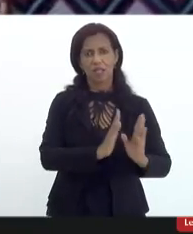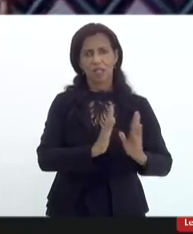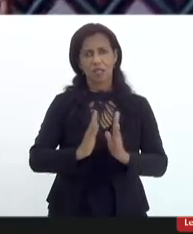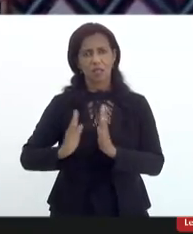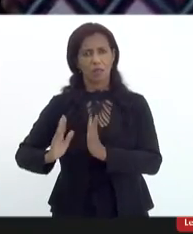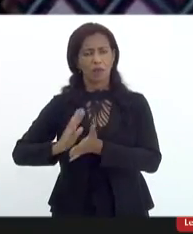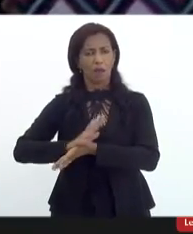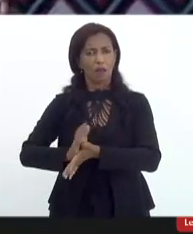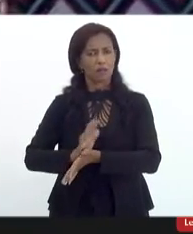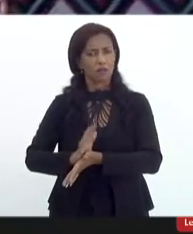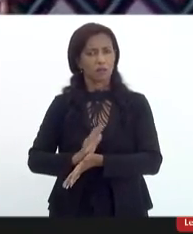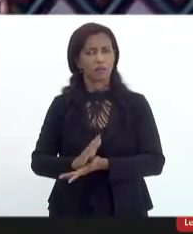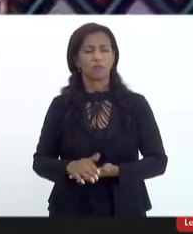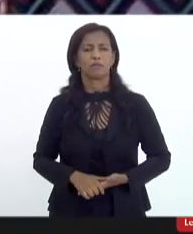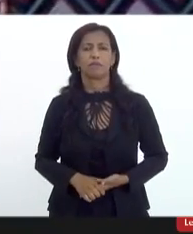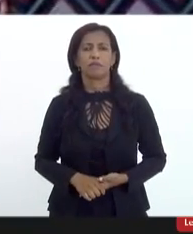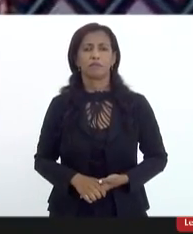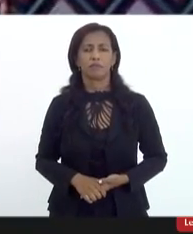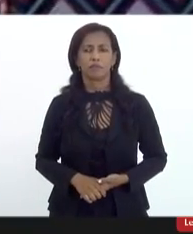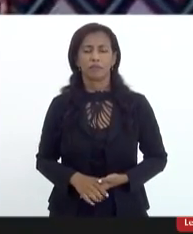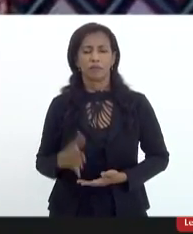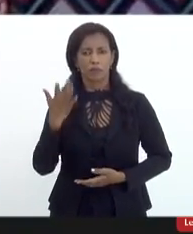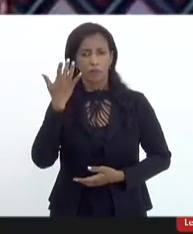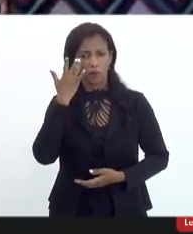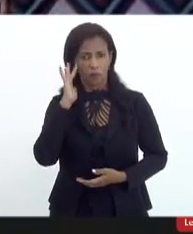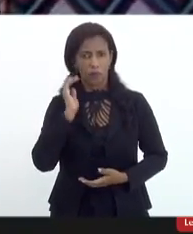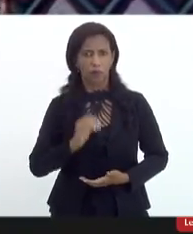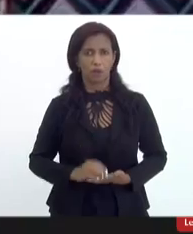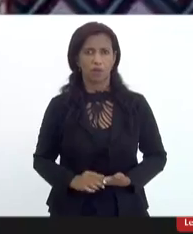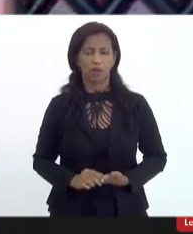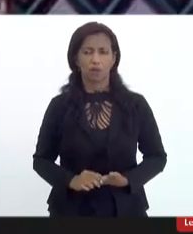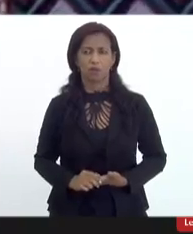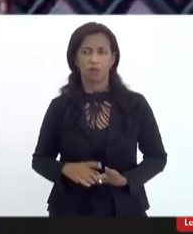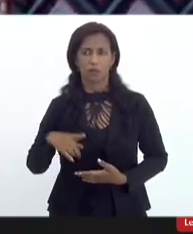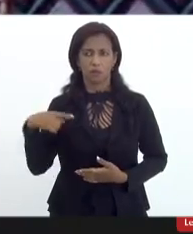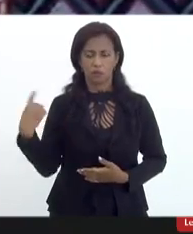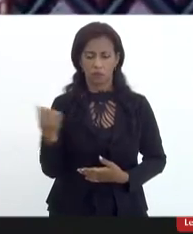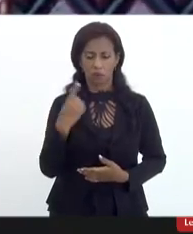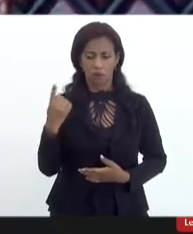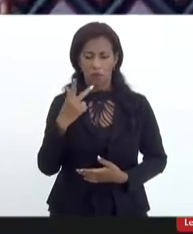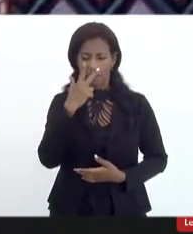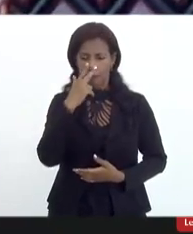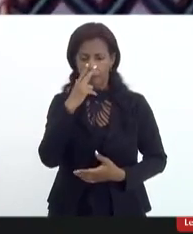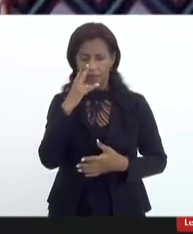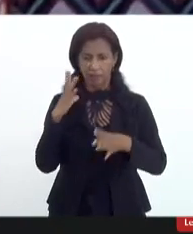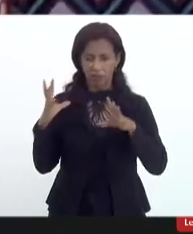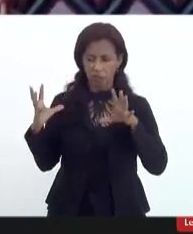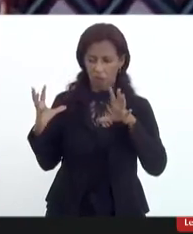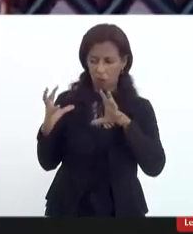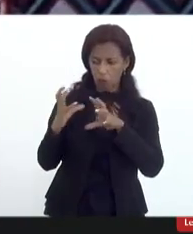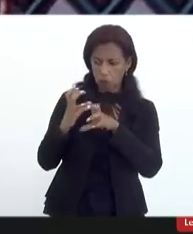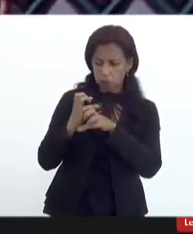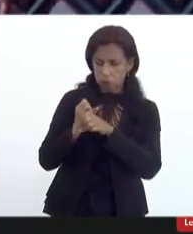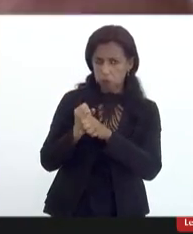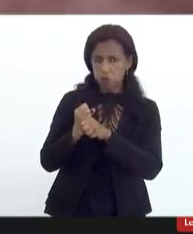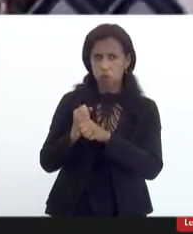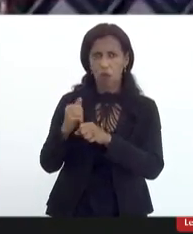processo racista. Né? Eu acho que, né, nós acumulamos até aqui, presidente,